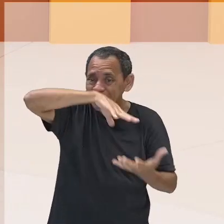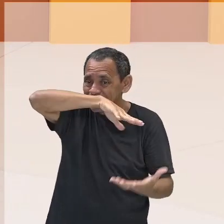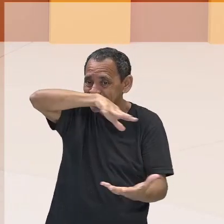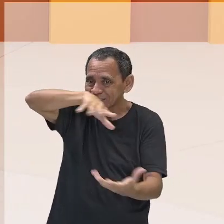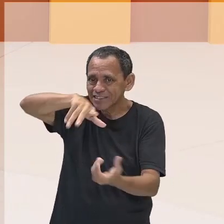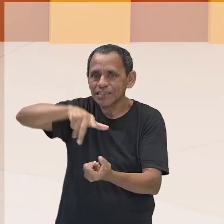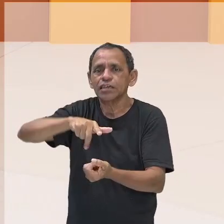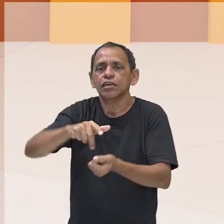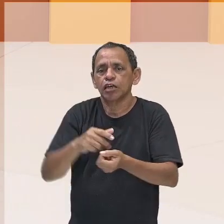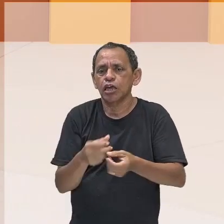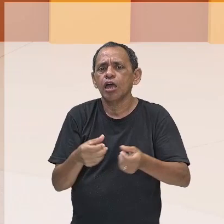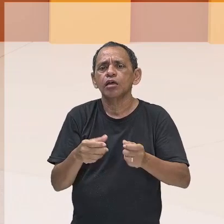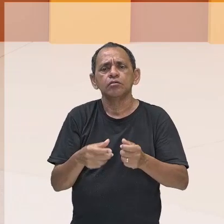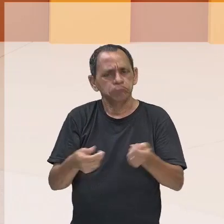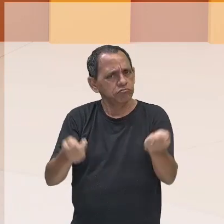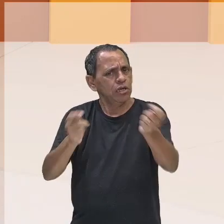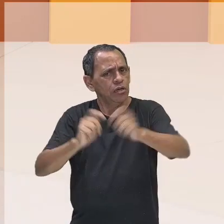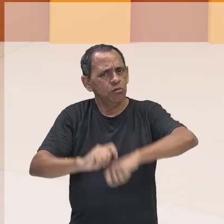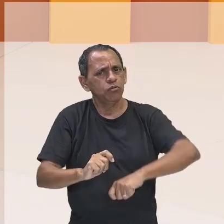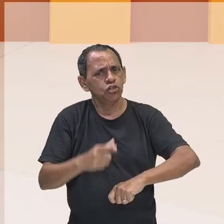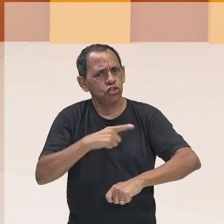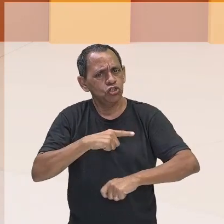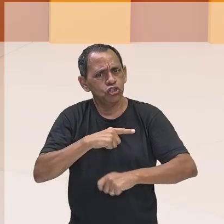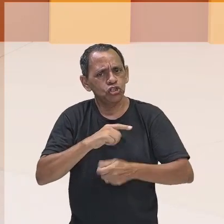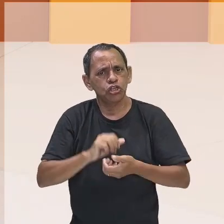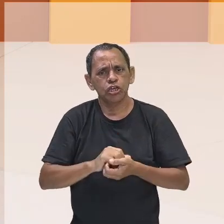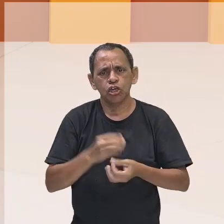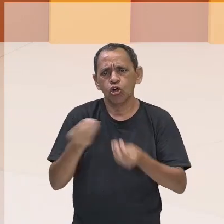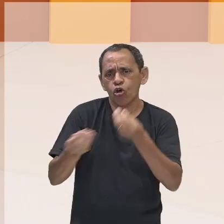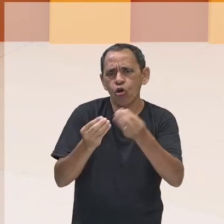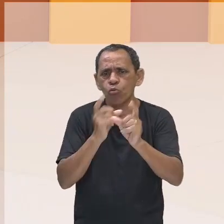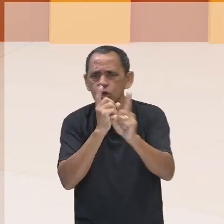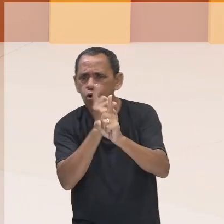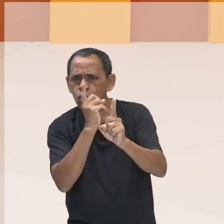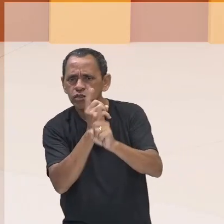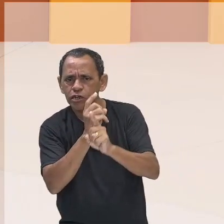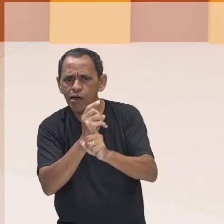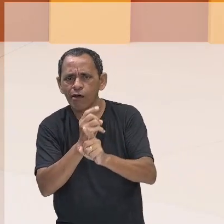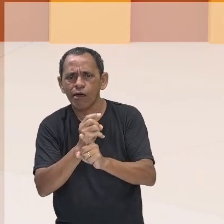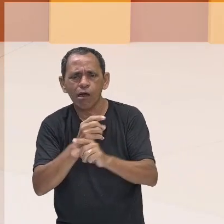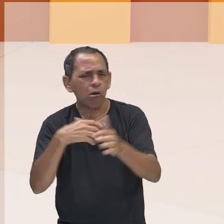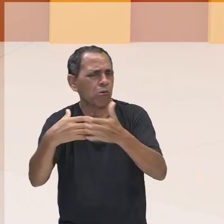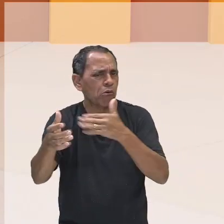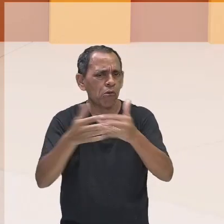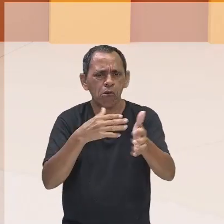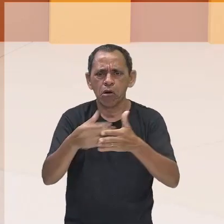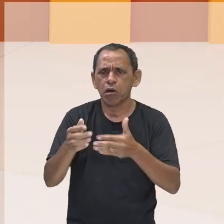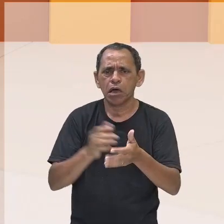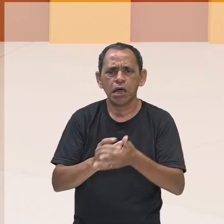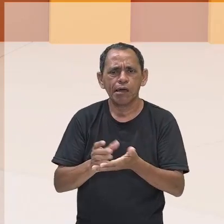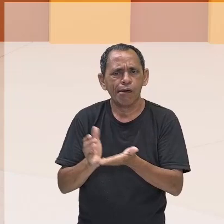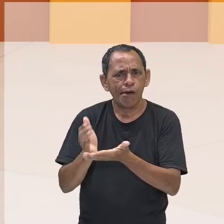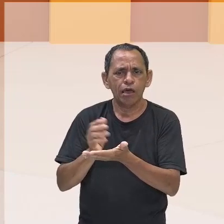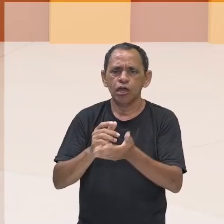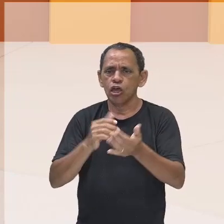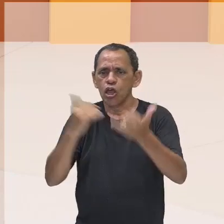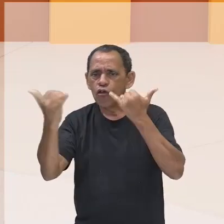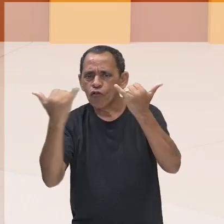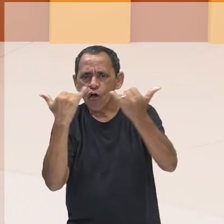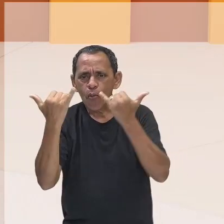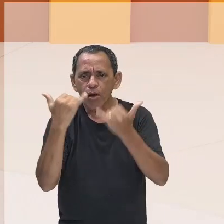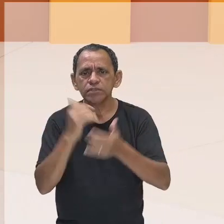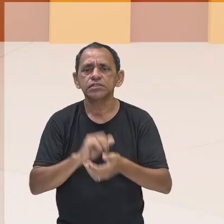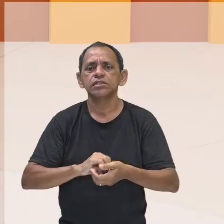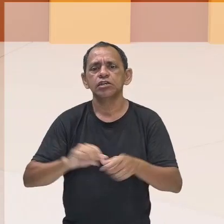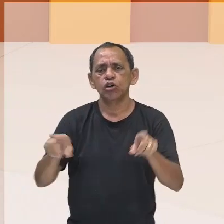minha localização ali em graus, minutos e segundos, né, num par ali de coordenadas geográficas, uma